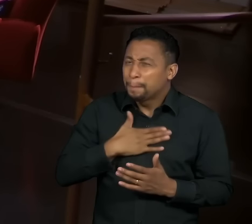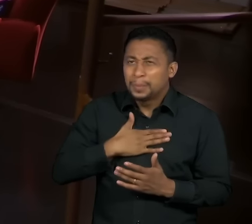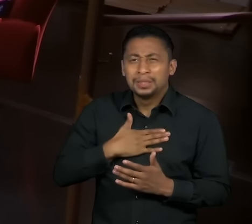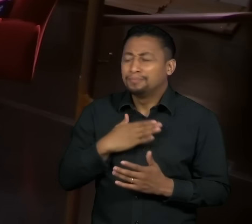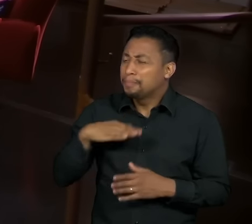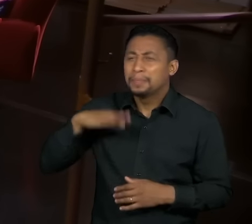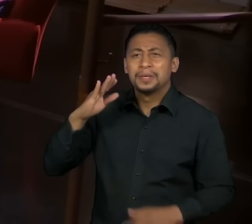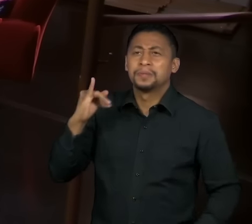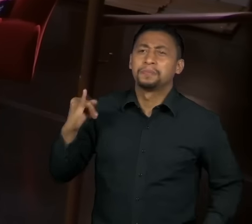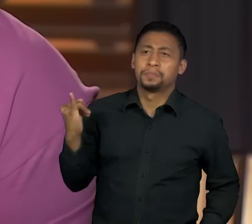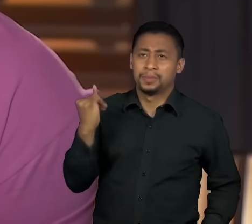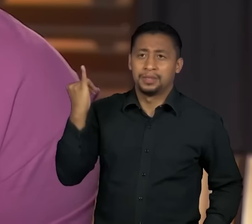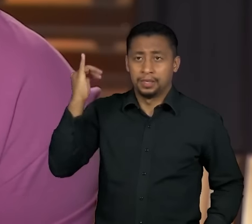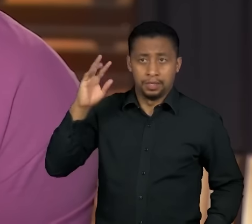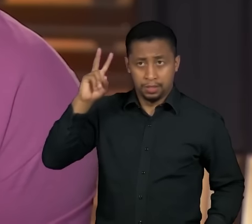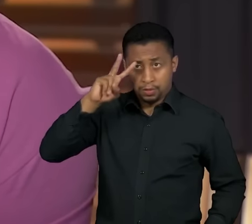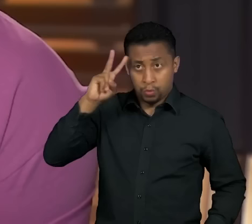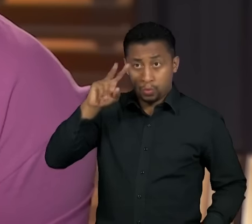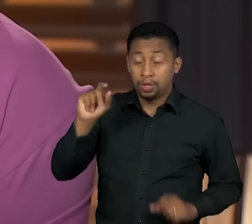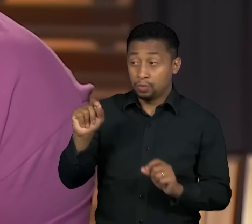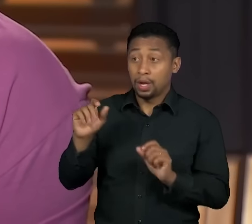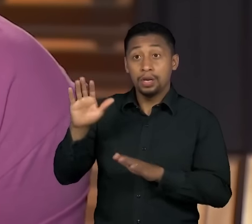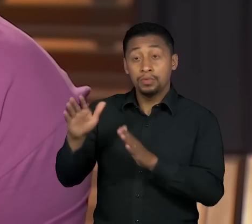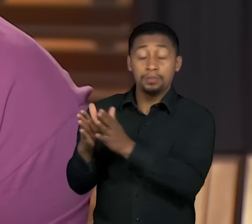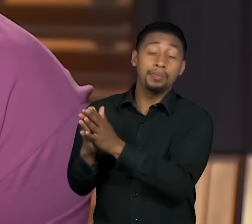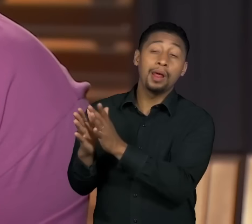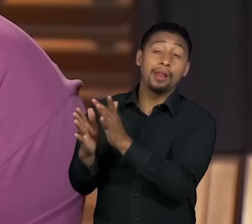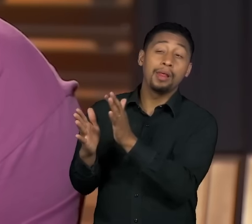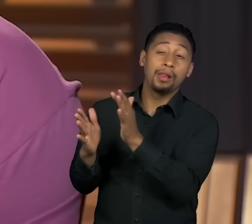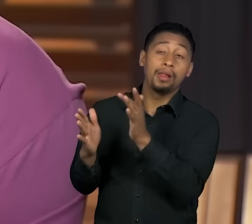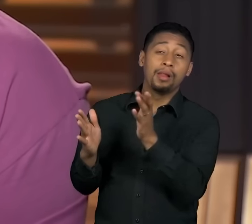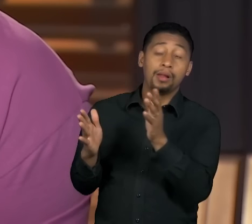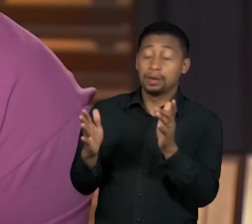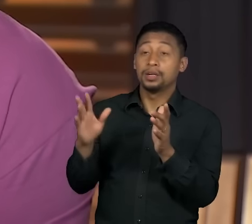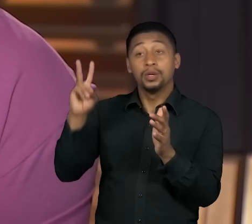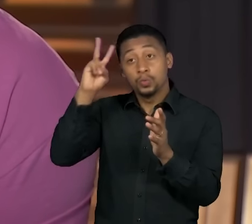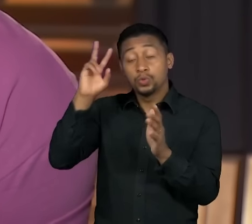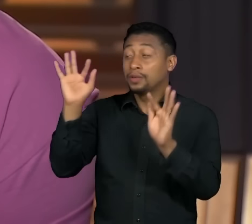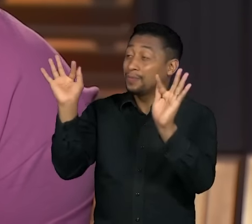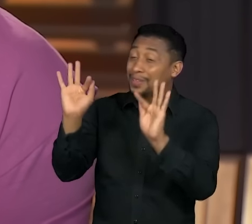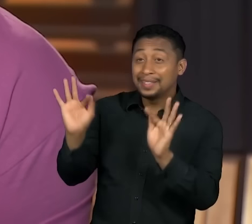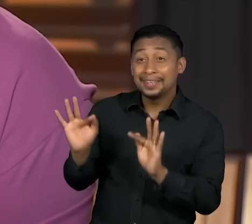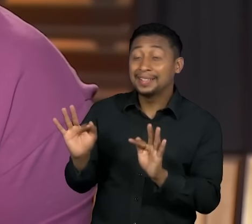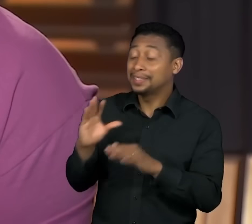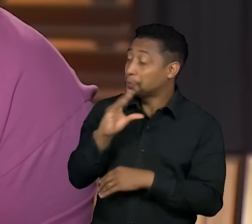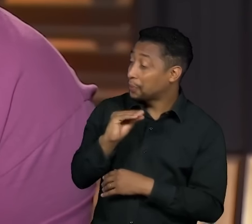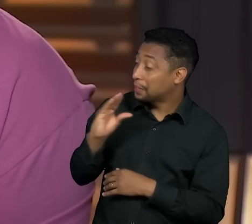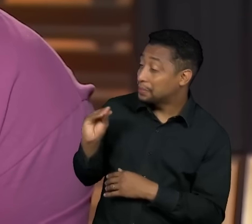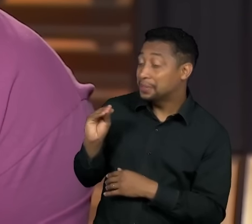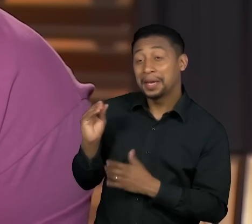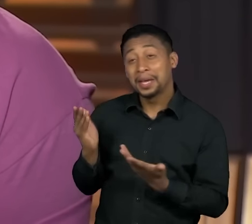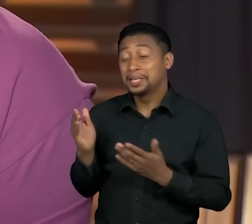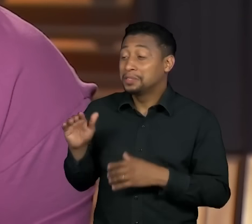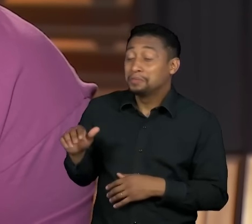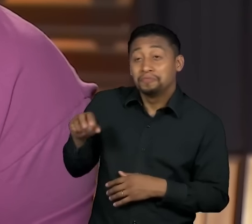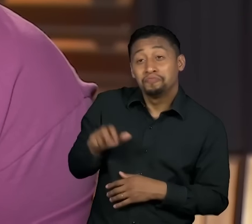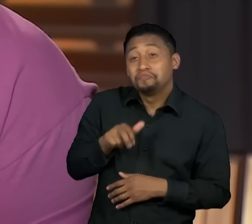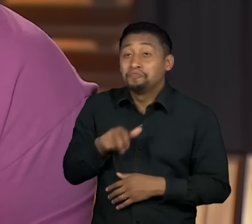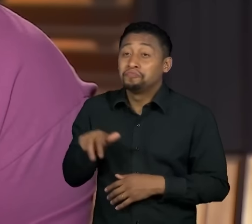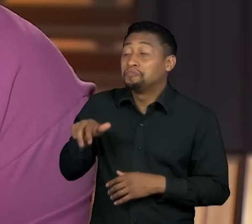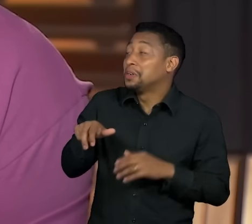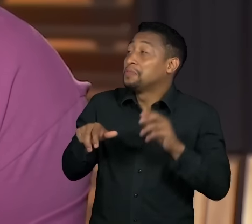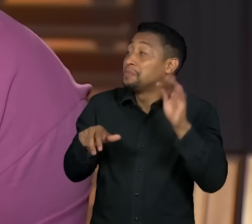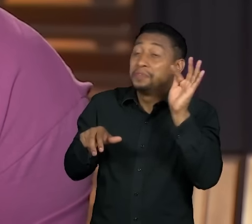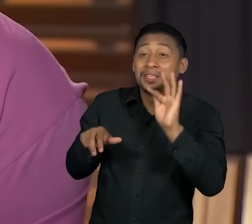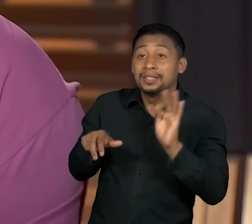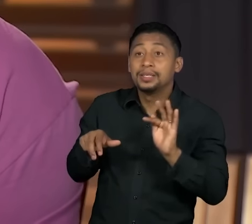tom da história, que é tipo, uma história feliz, é um adolescente, ele é um menino tranquilo, não sei o quê. E aí ele vai andando para a casa da avó dele e